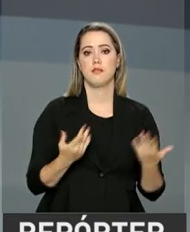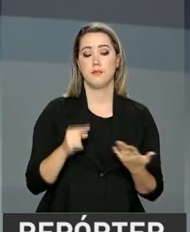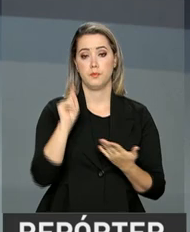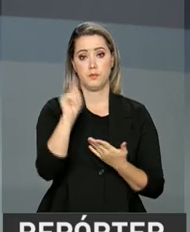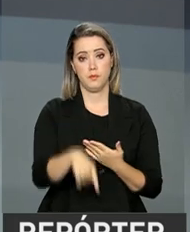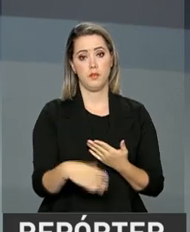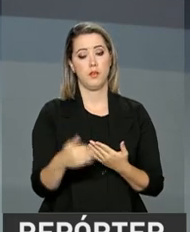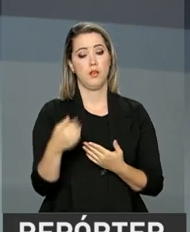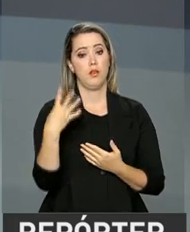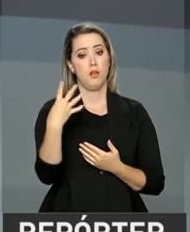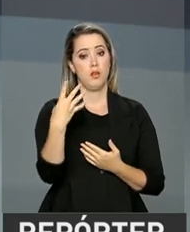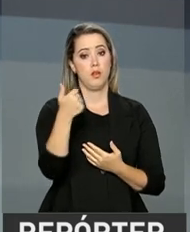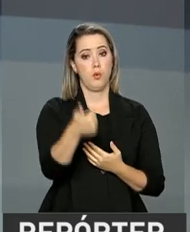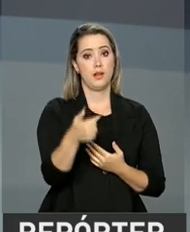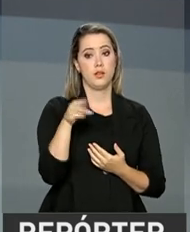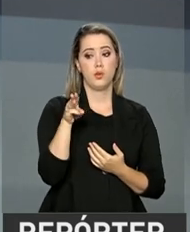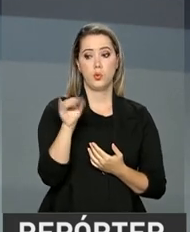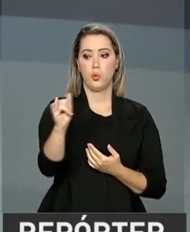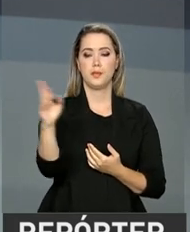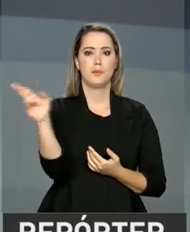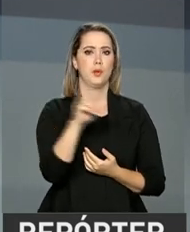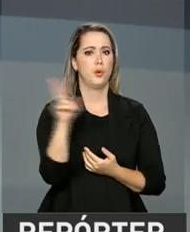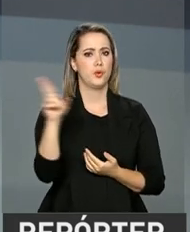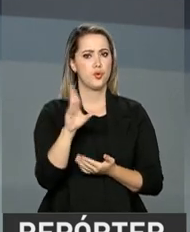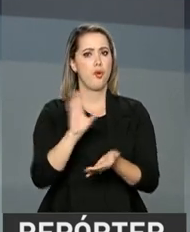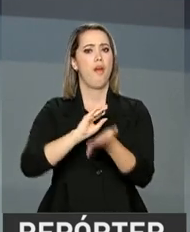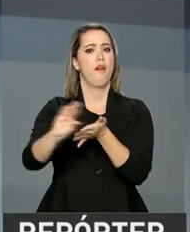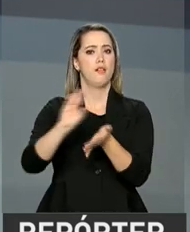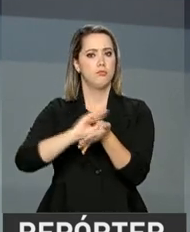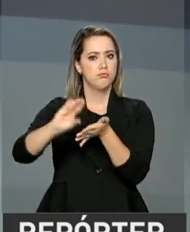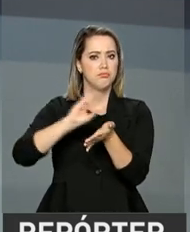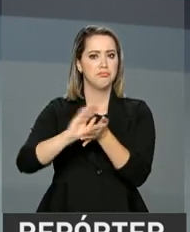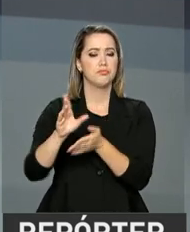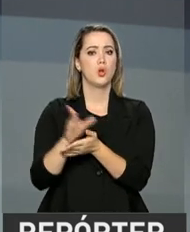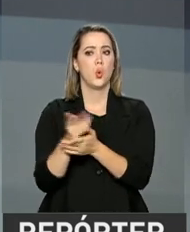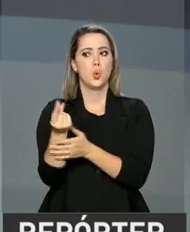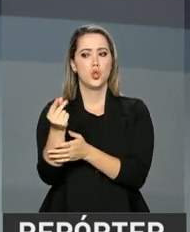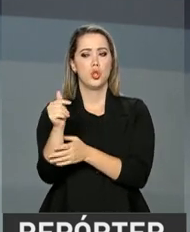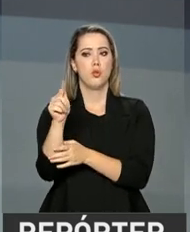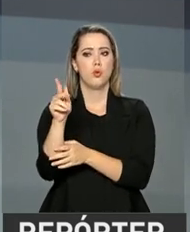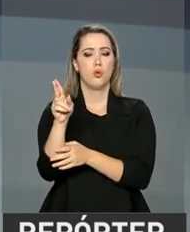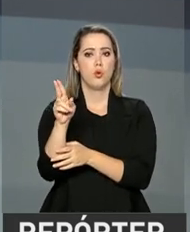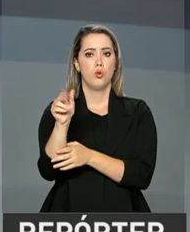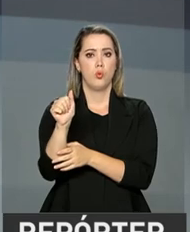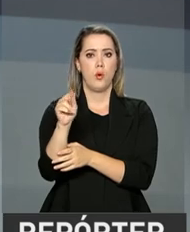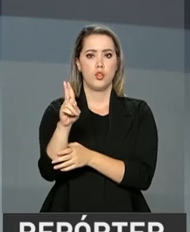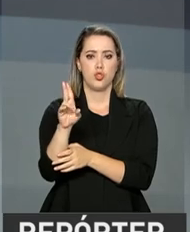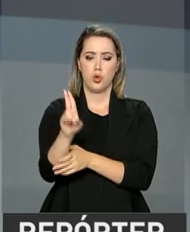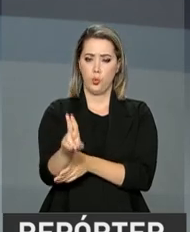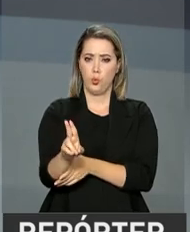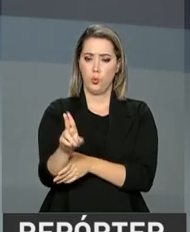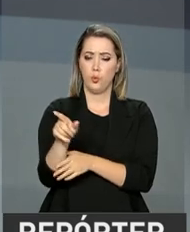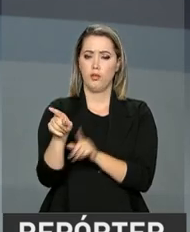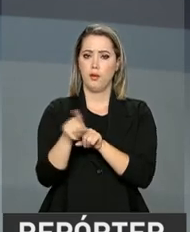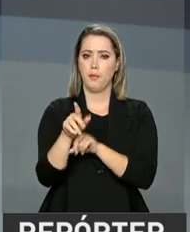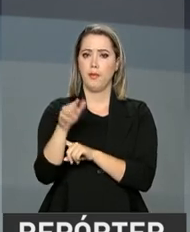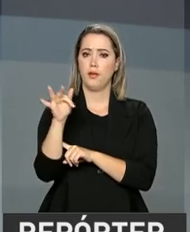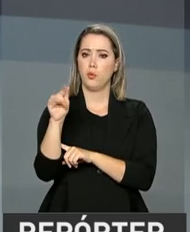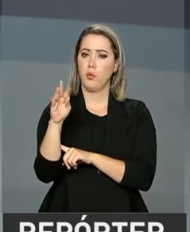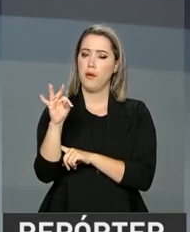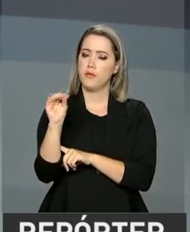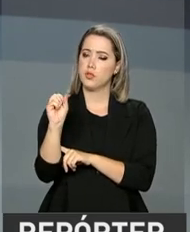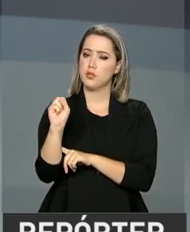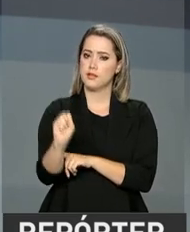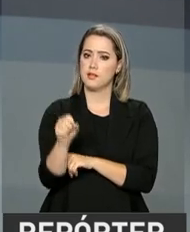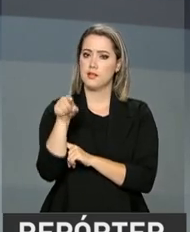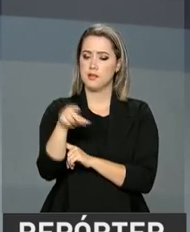Foram 42 bilhões de reais de investimentos com recursos do OGU e do FGTS nesses 12 meses. E agora,